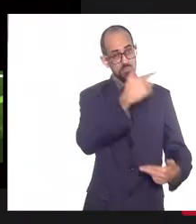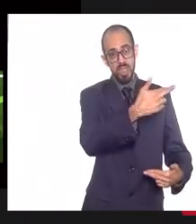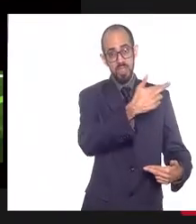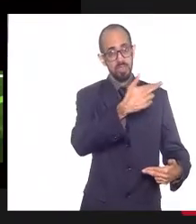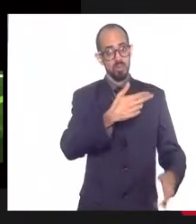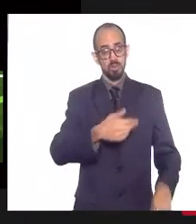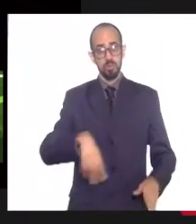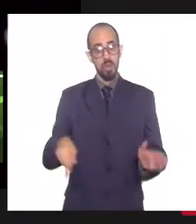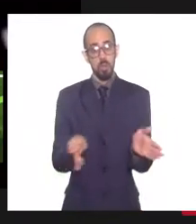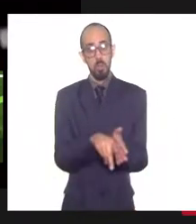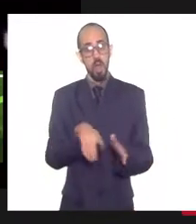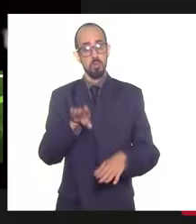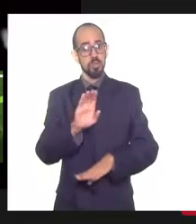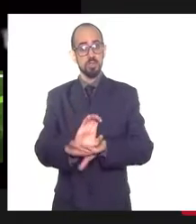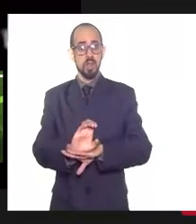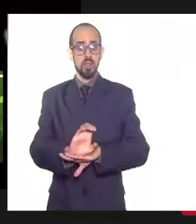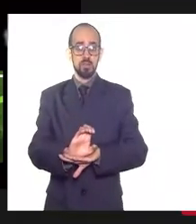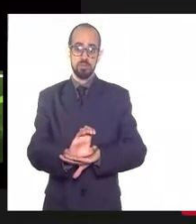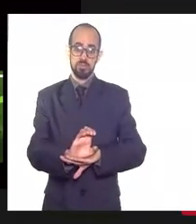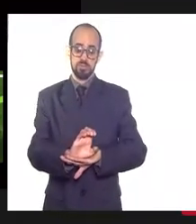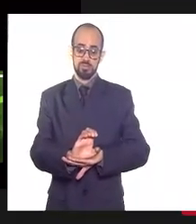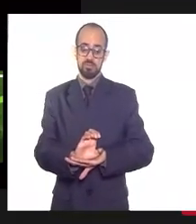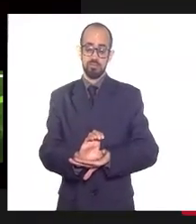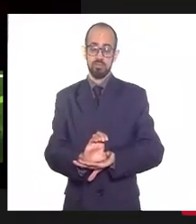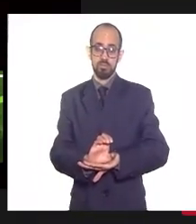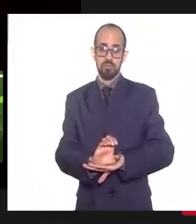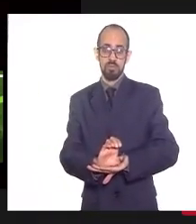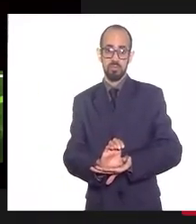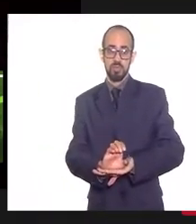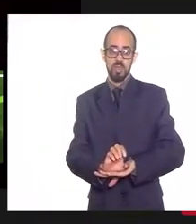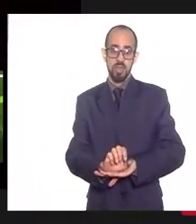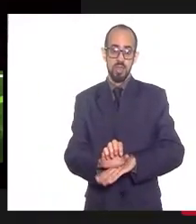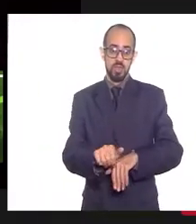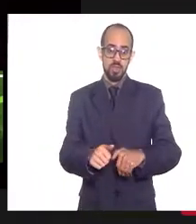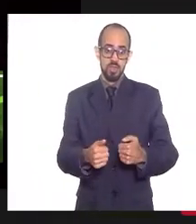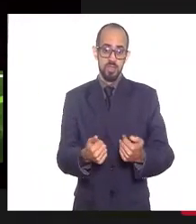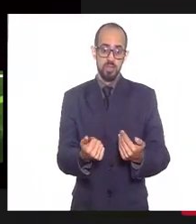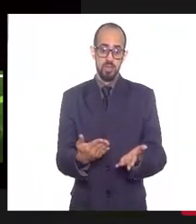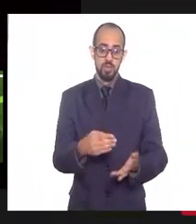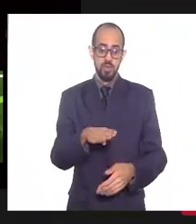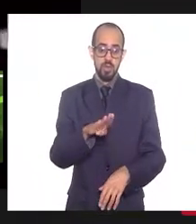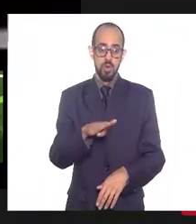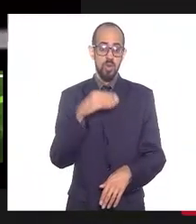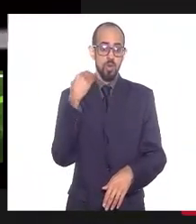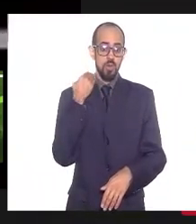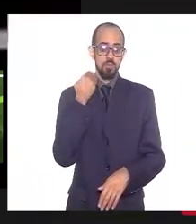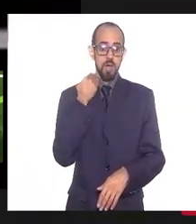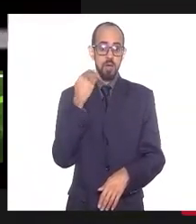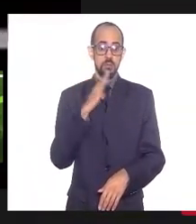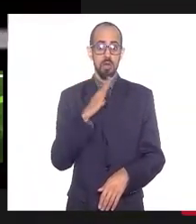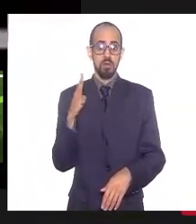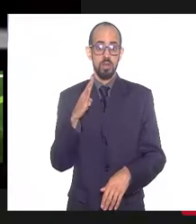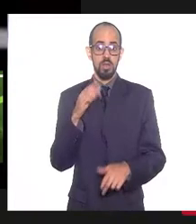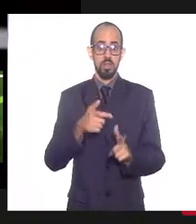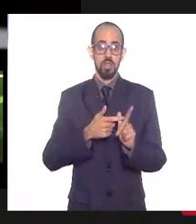ela não é obedecida pelo próprio Estado. O Banco do Brasil deve ao INSS, a Caixa Econômica deve